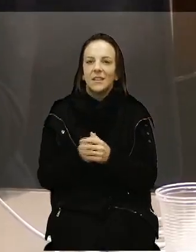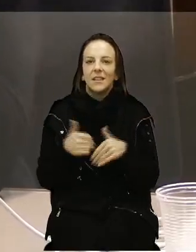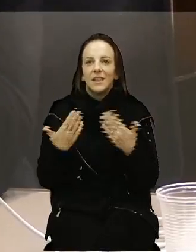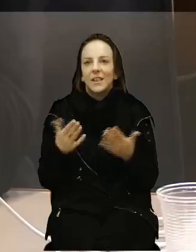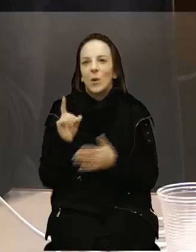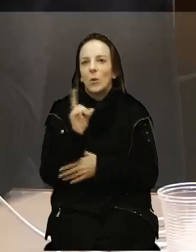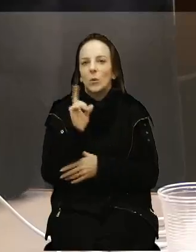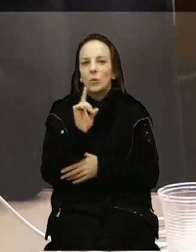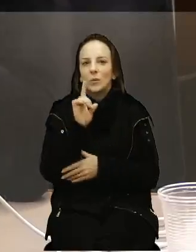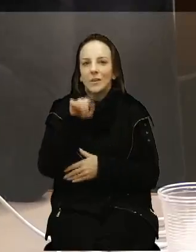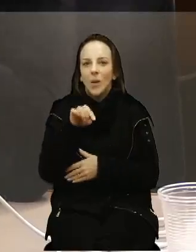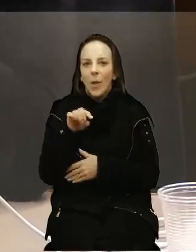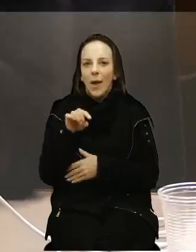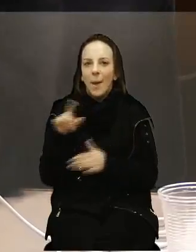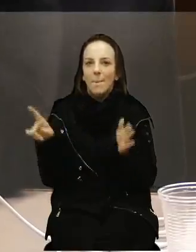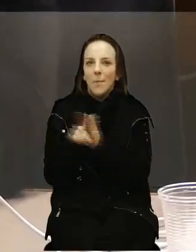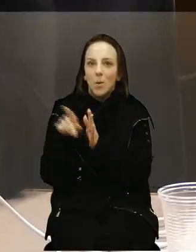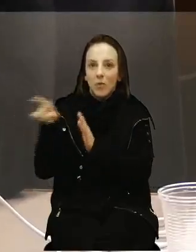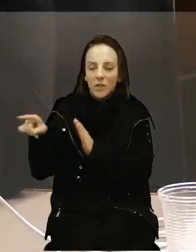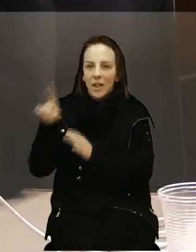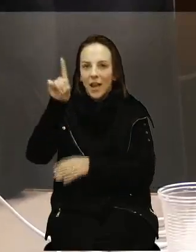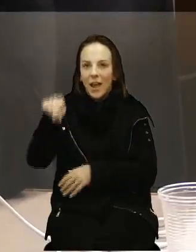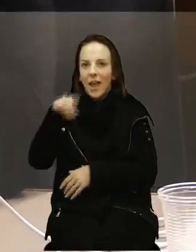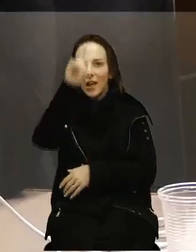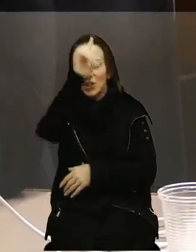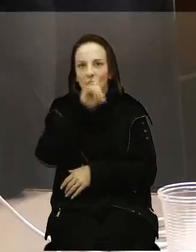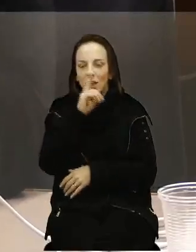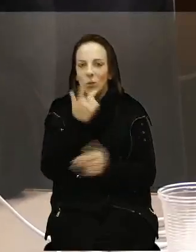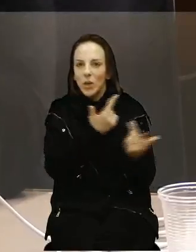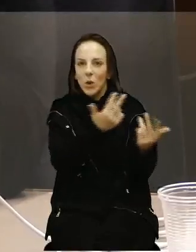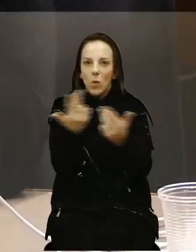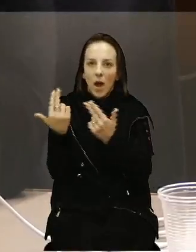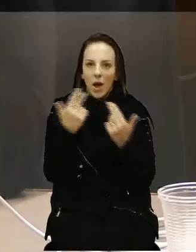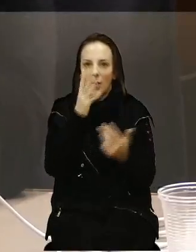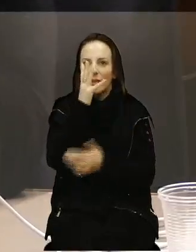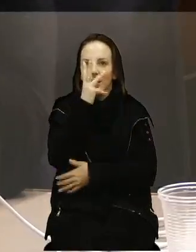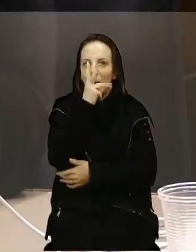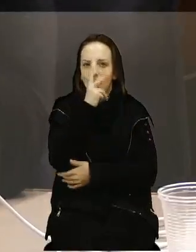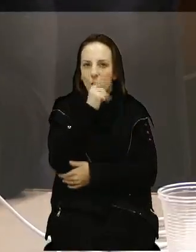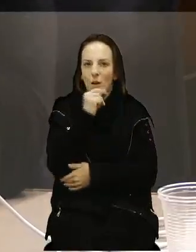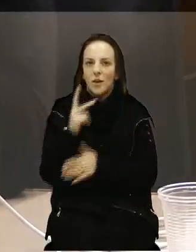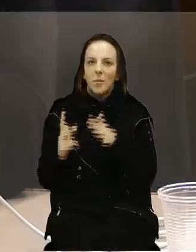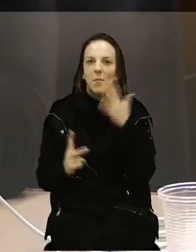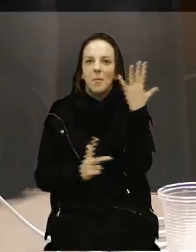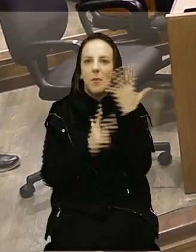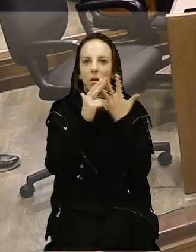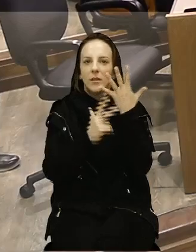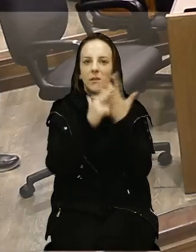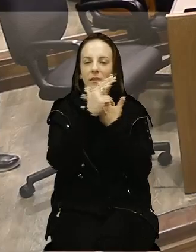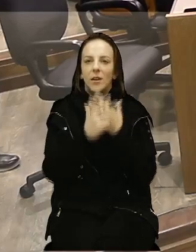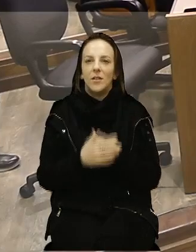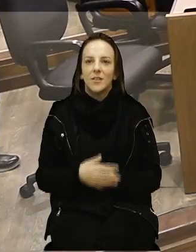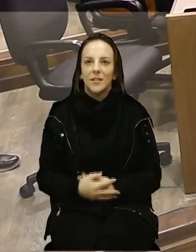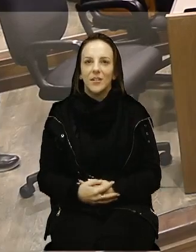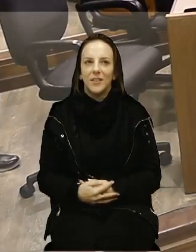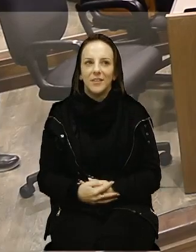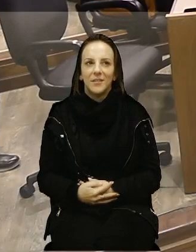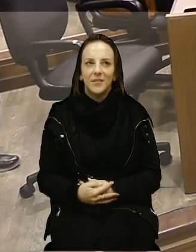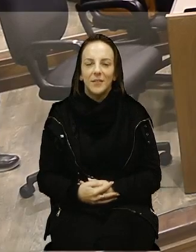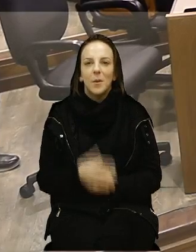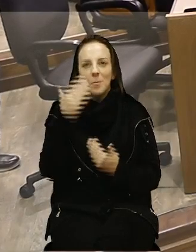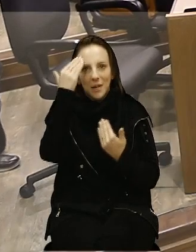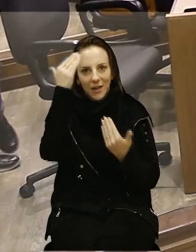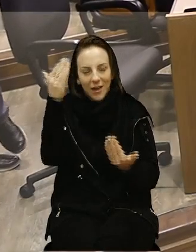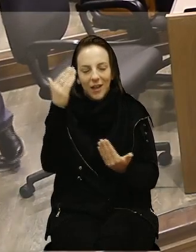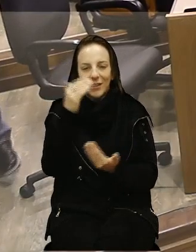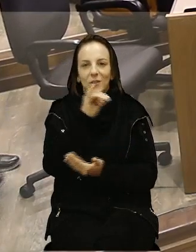então é direitos iguais para todos na questão ali, na demora da poda das árvores, seria isso. Agradeço suas considerações, vereador